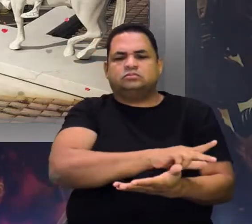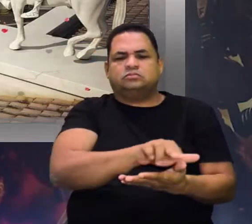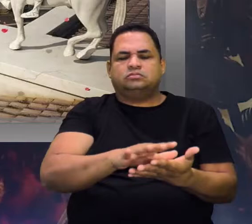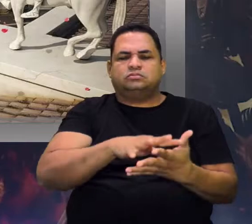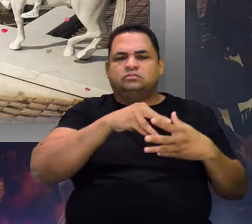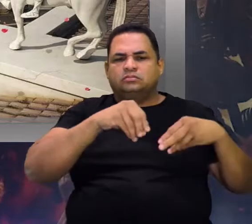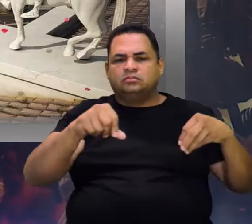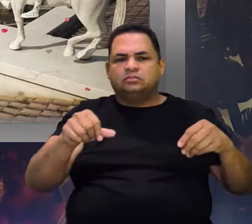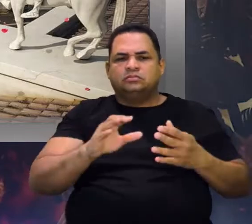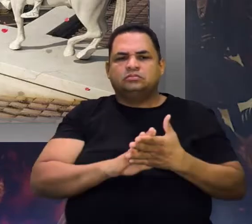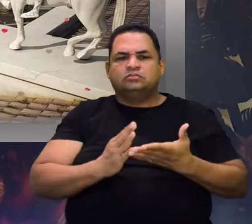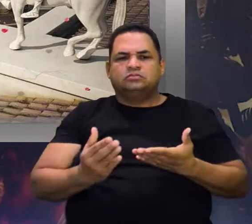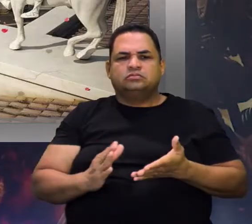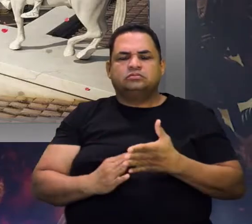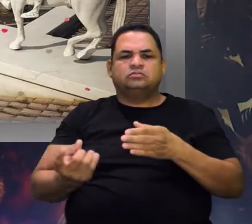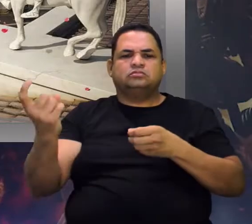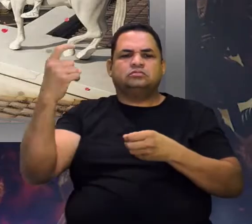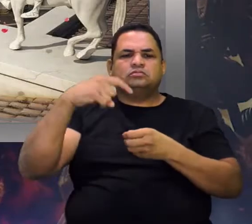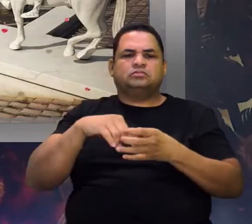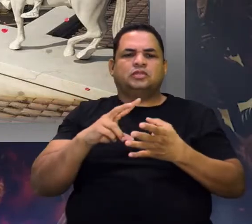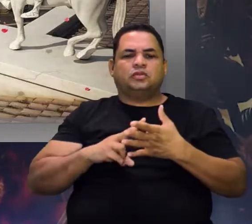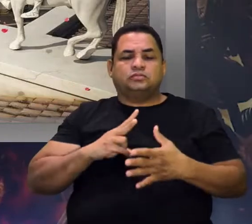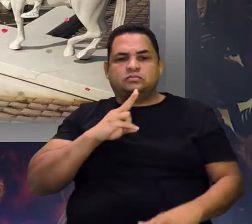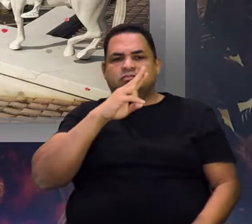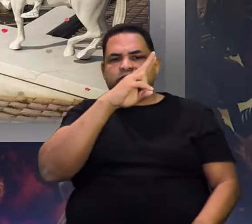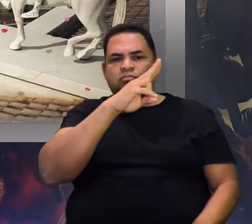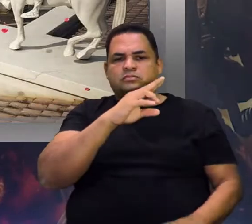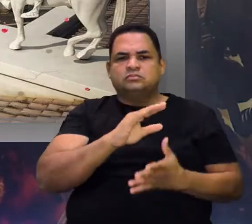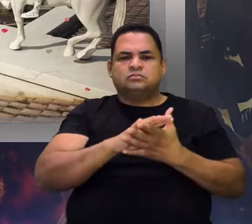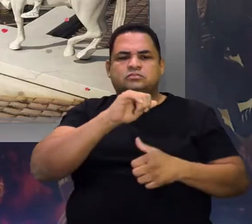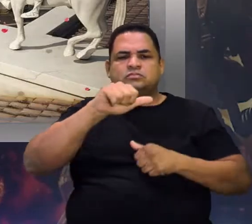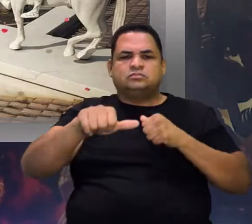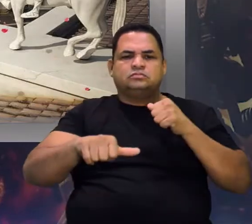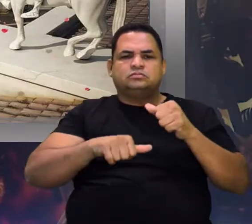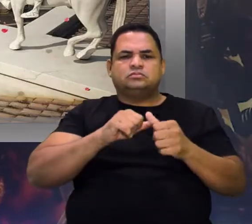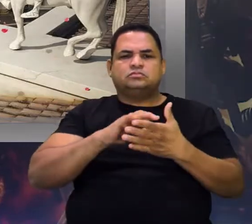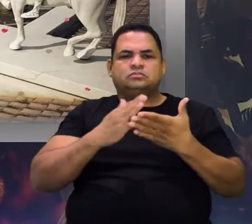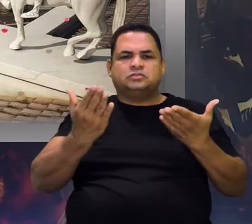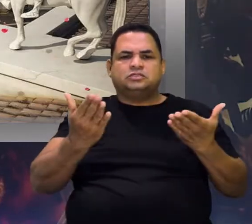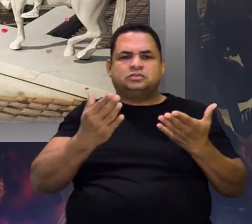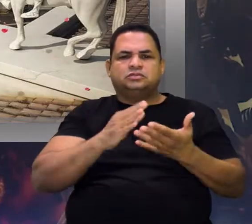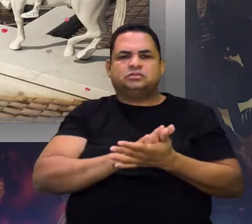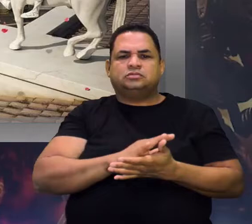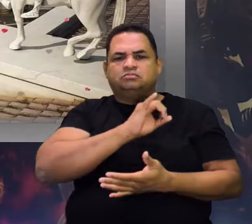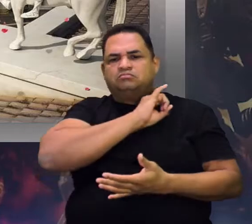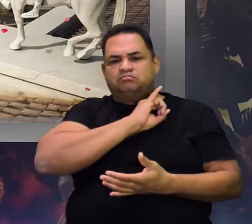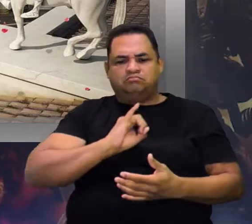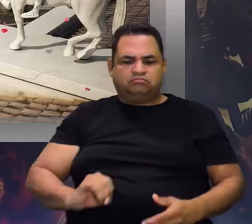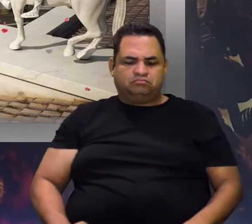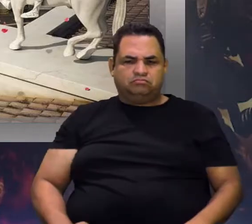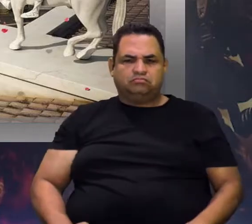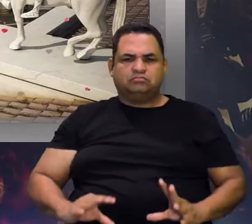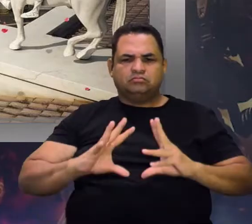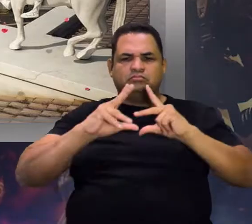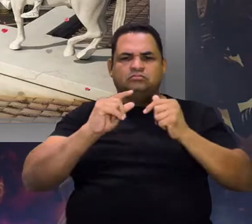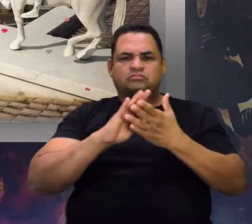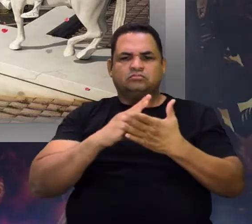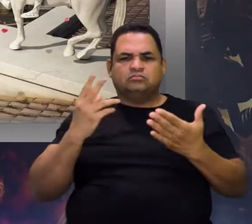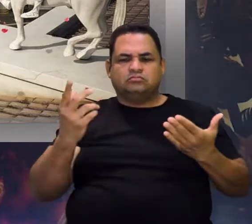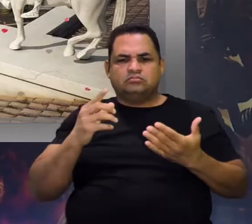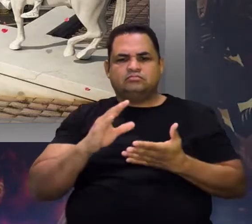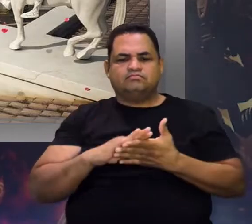soldados romanos, eles voltam fortalecidos e se tornam imperadores. Tudo isso nós